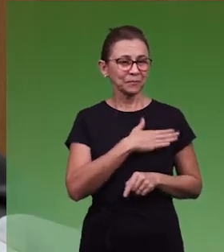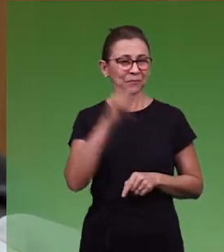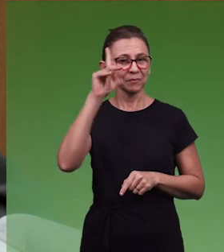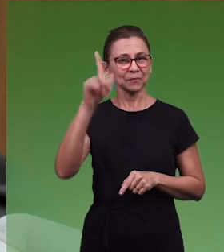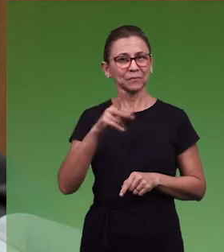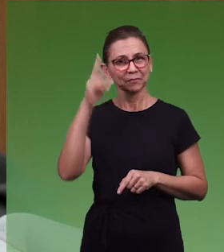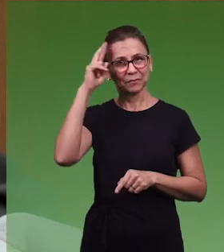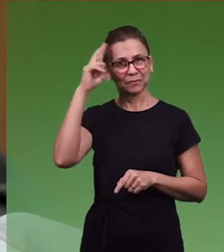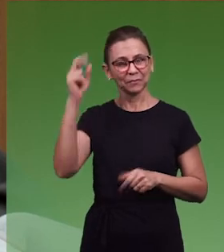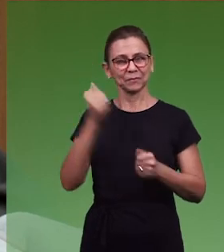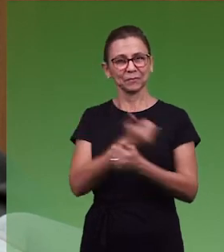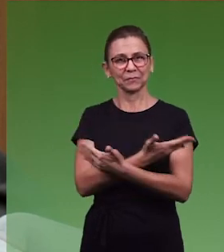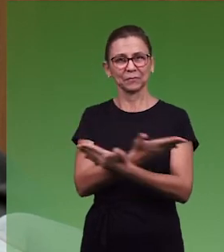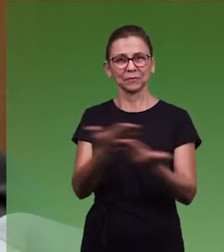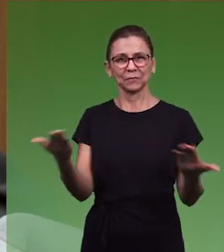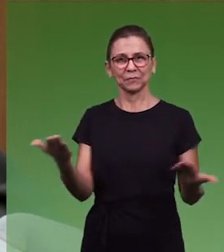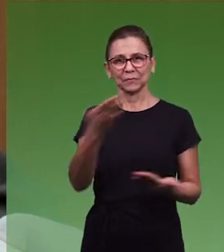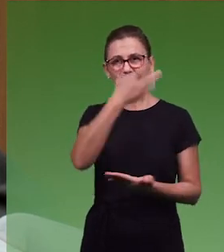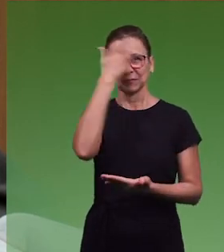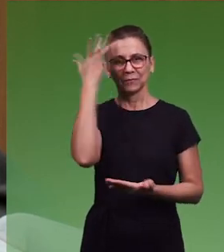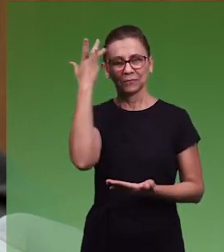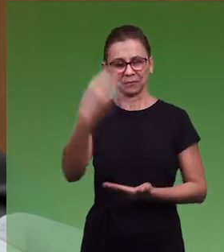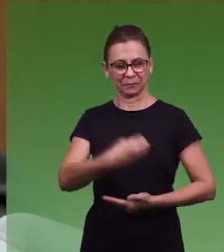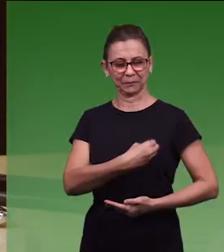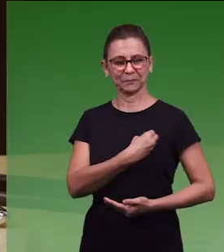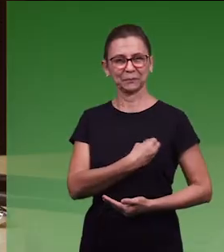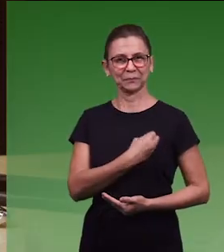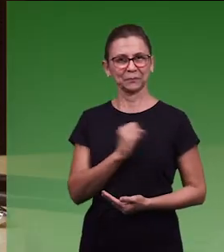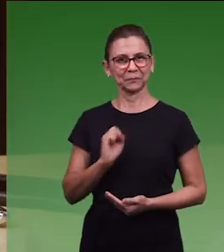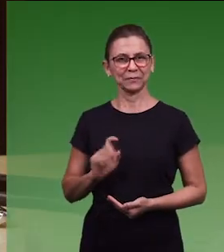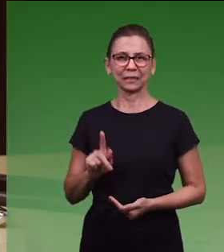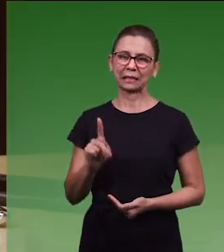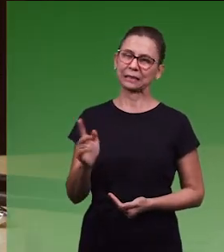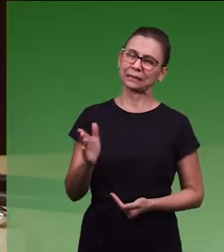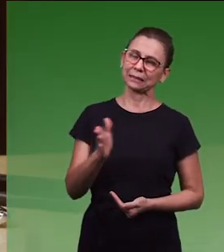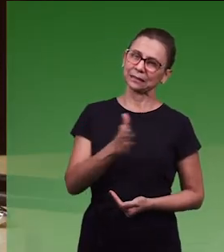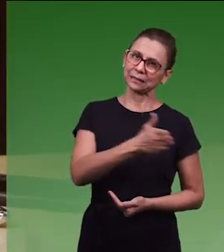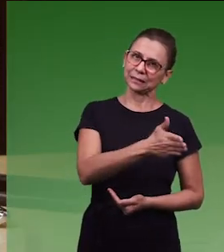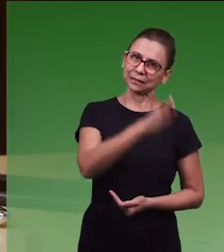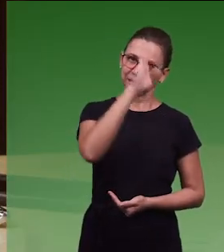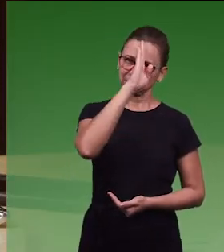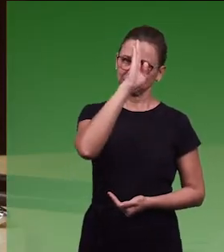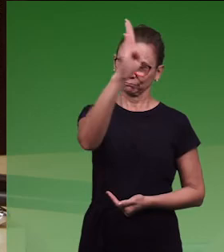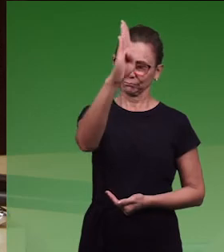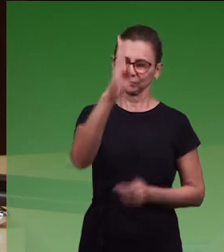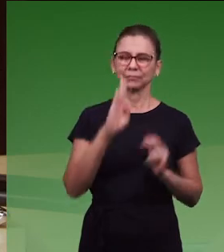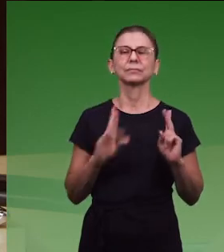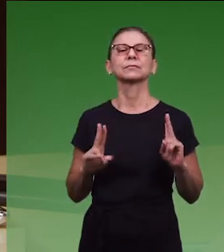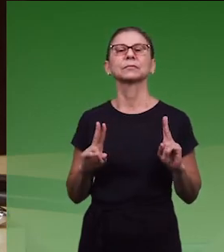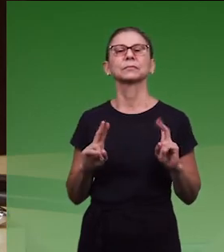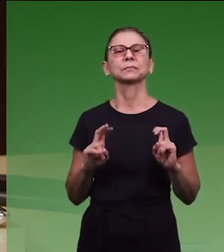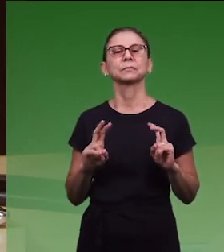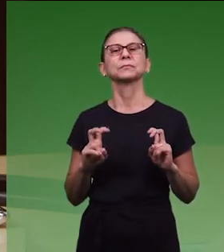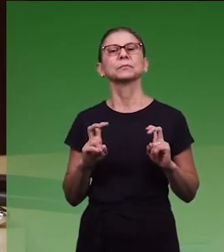todos os irmãos que participam conosco. Muito bem. Vamos direto ao assunto.